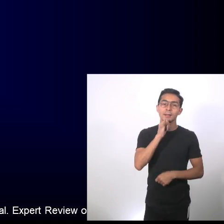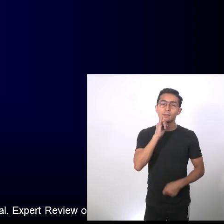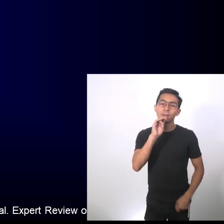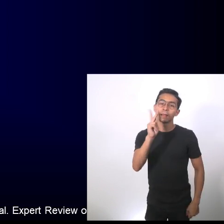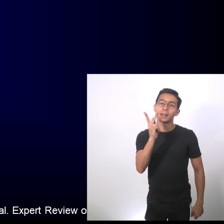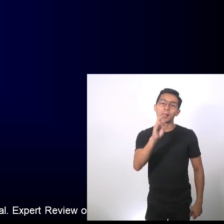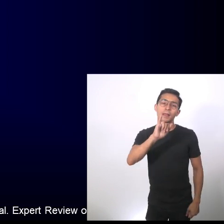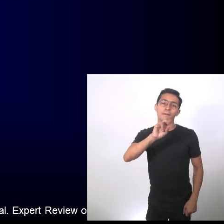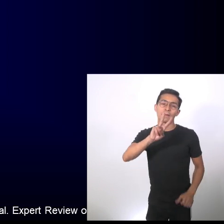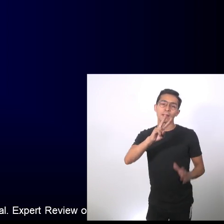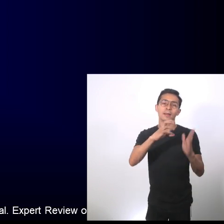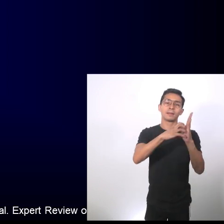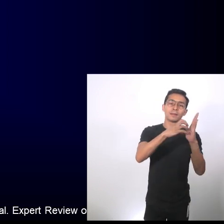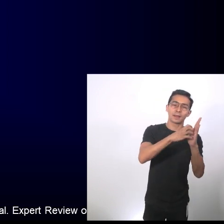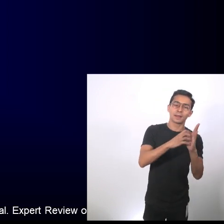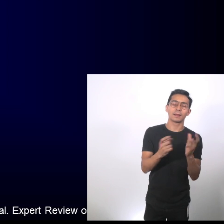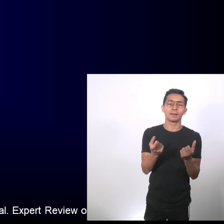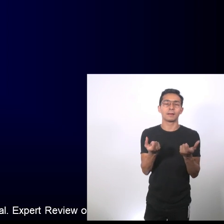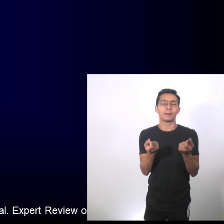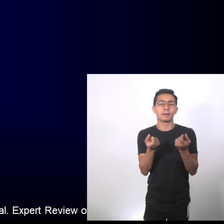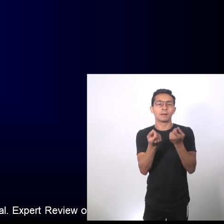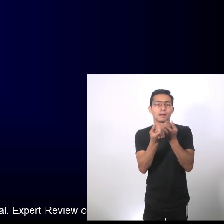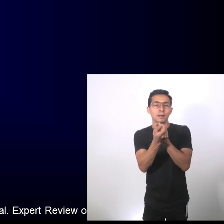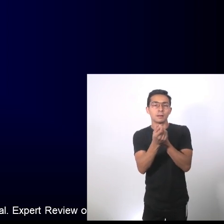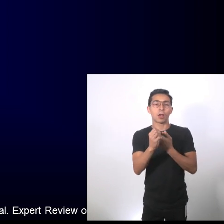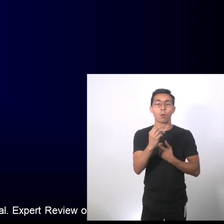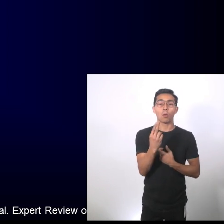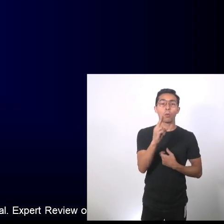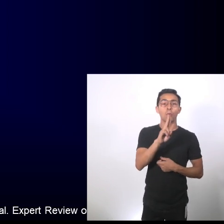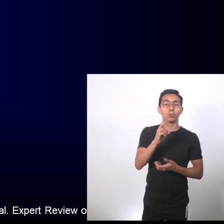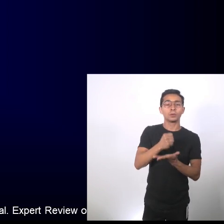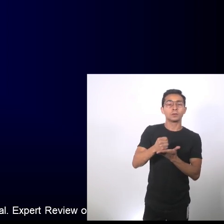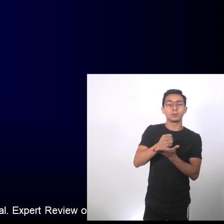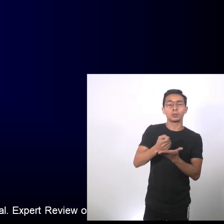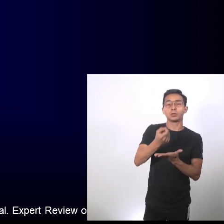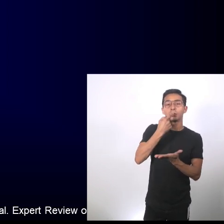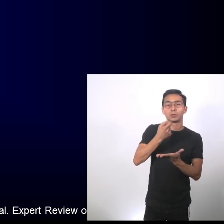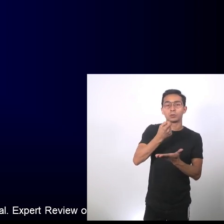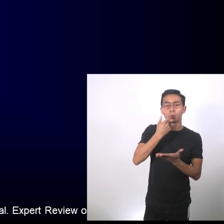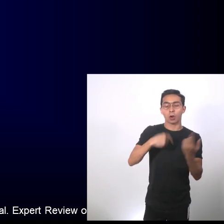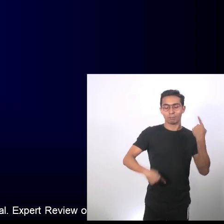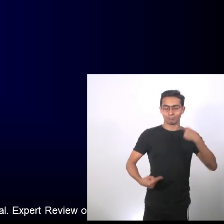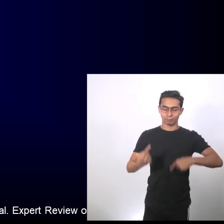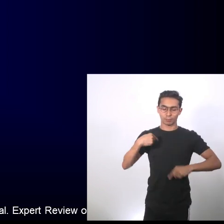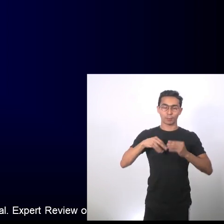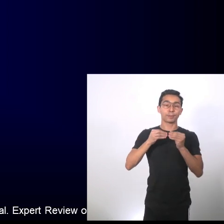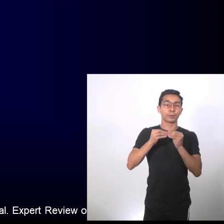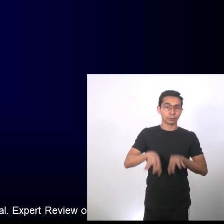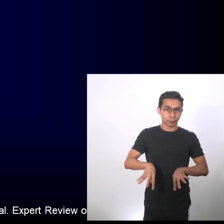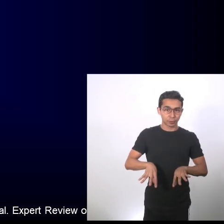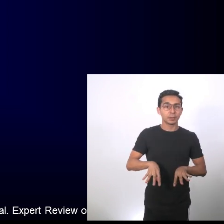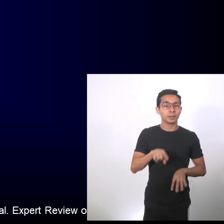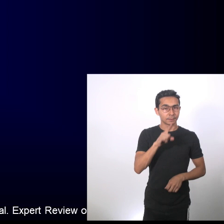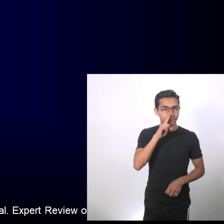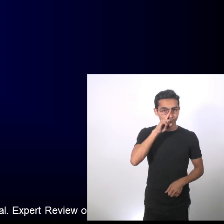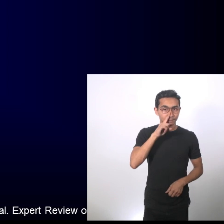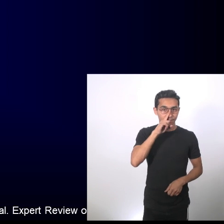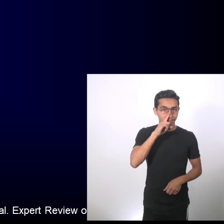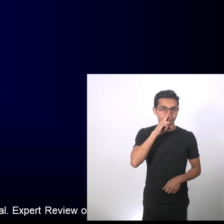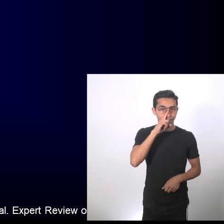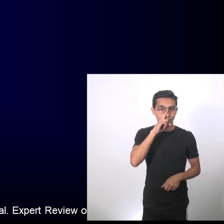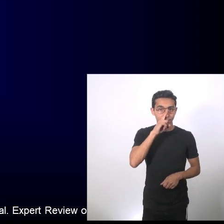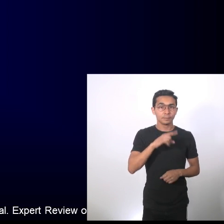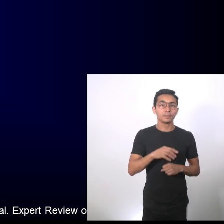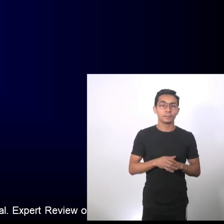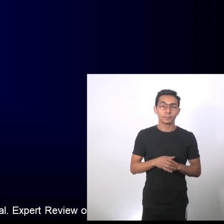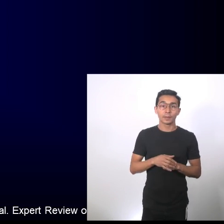estão utilizando drogas imunossupressoras por razões óbvias, mas essa terceira linha me parece importante alertar os profissionais de